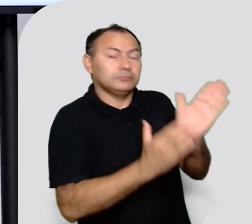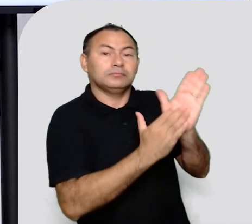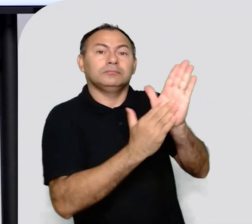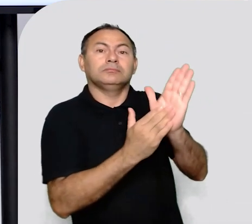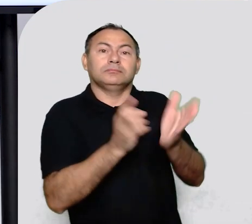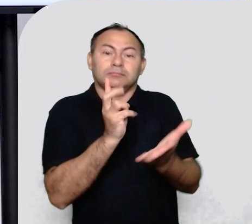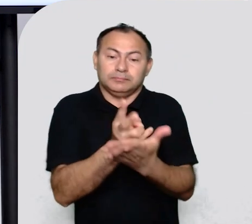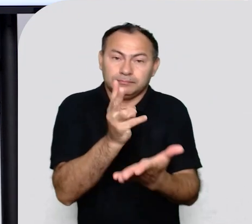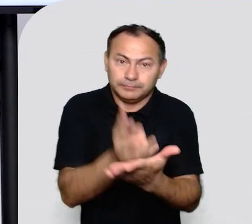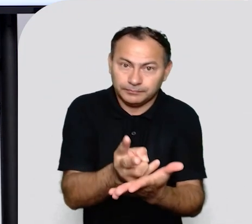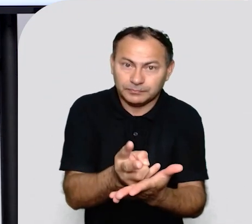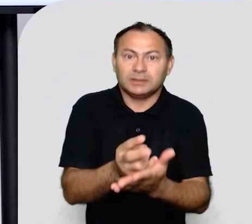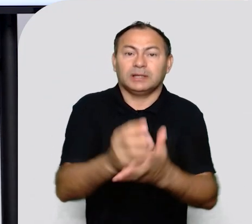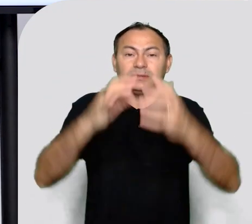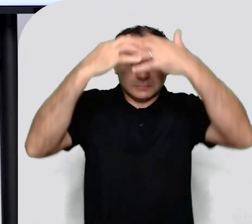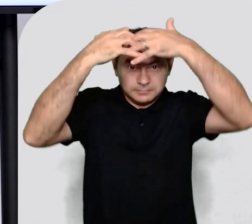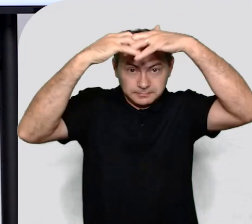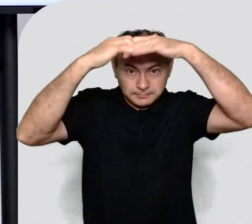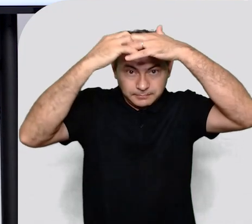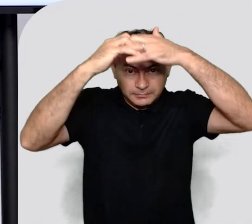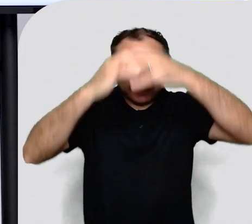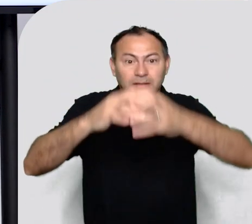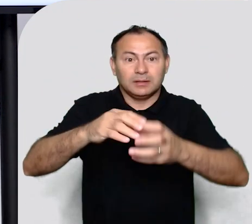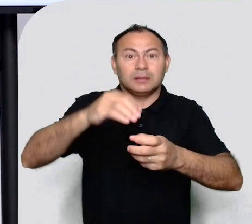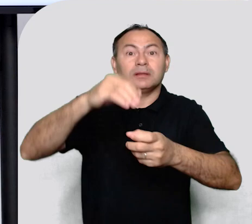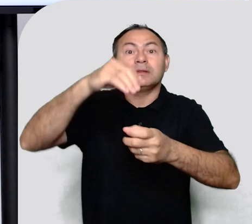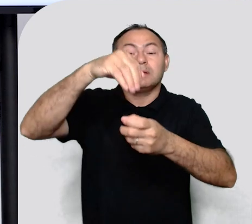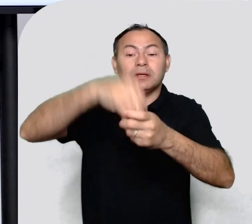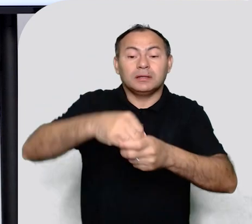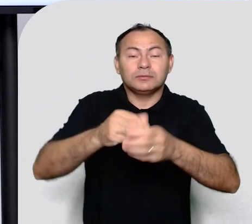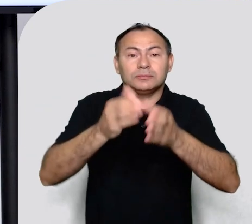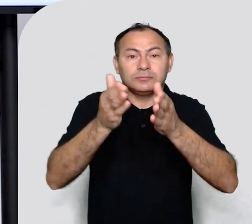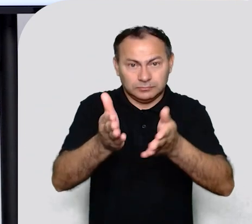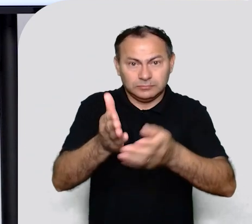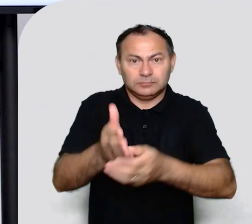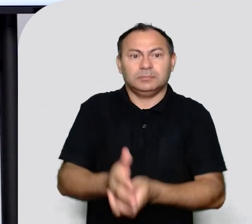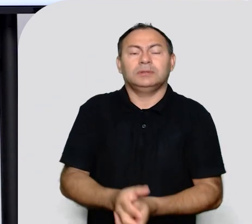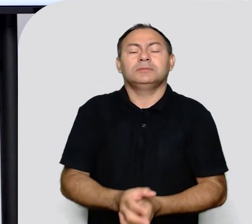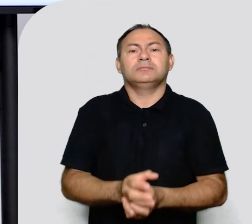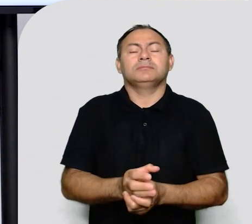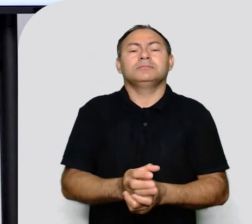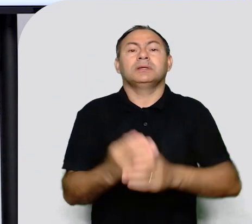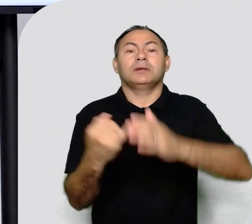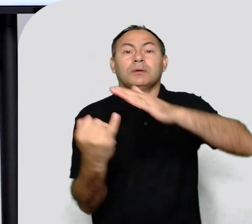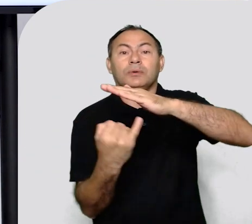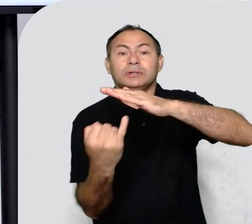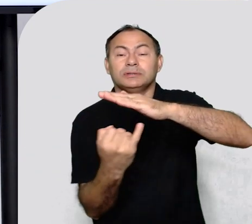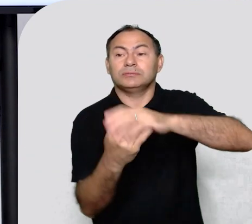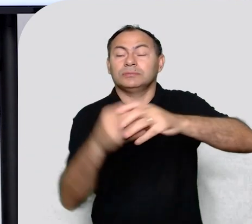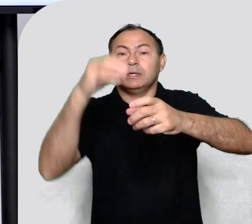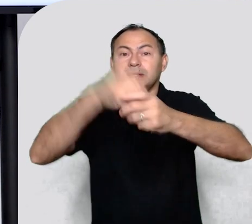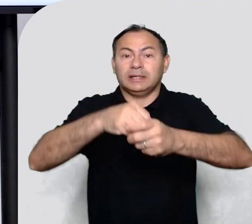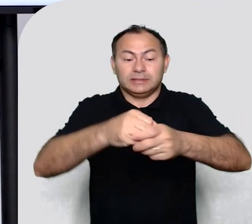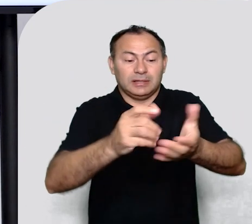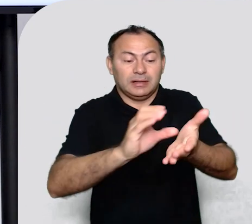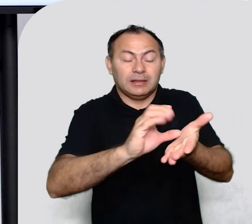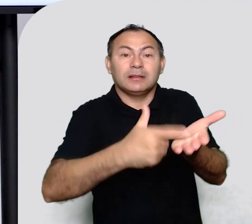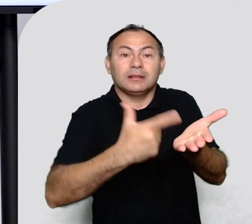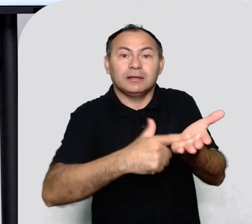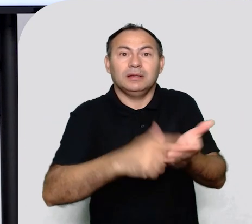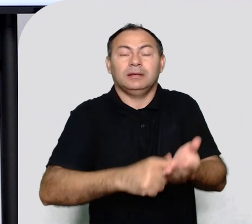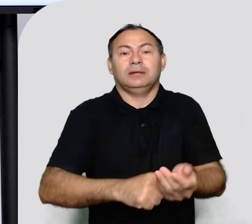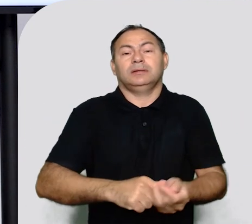propostos para a continuidade desta reflexão dentro desta constituição da Gaudium et